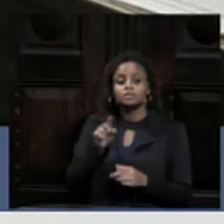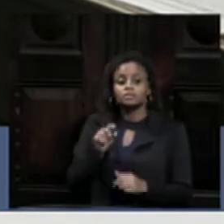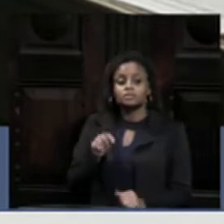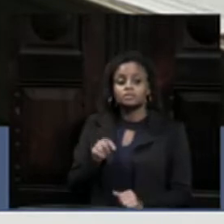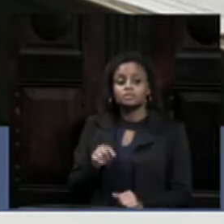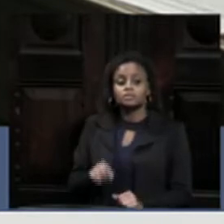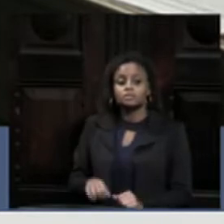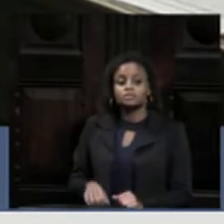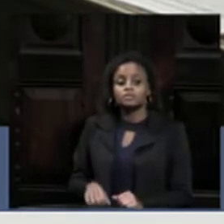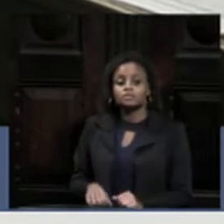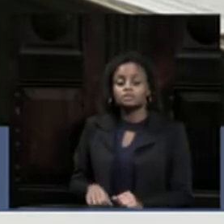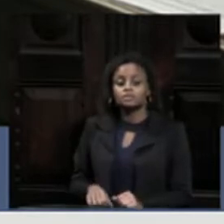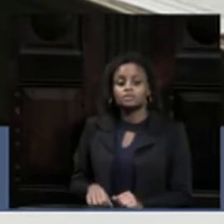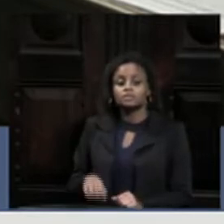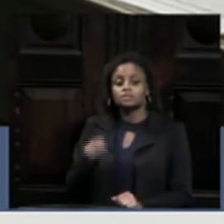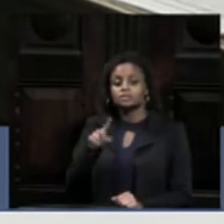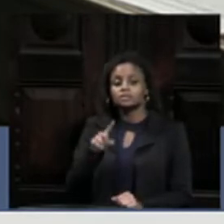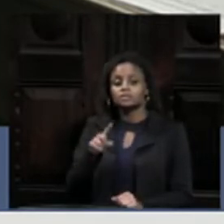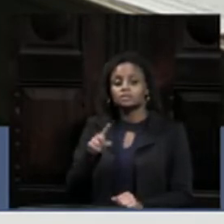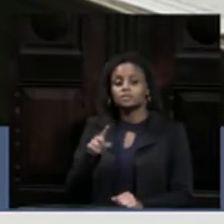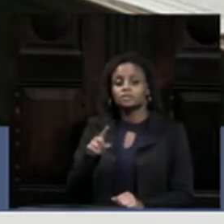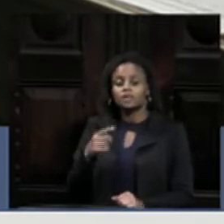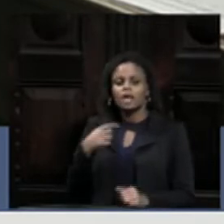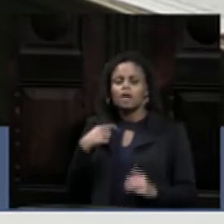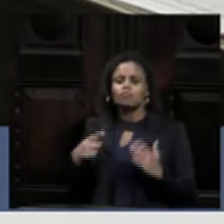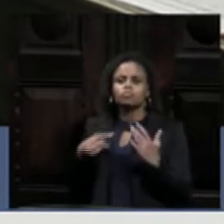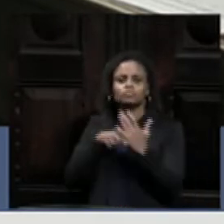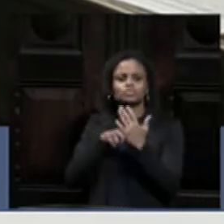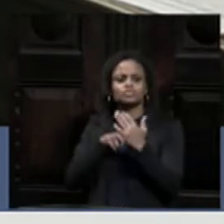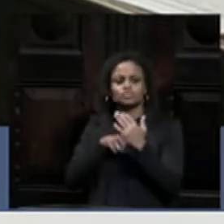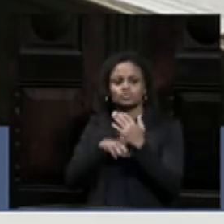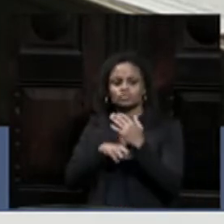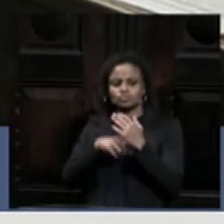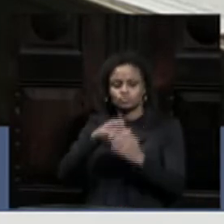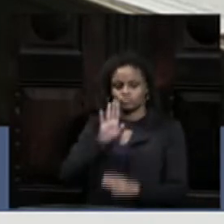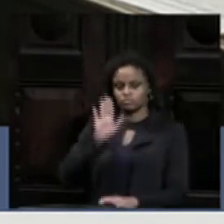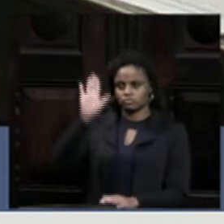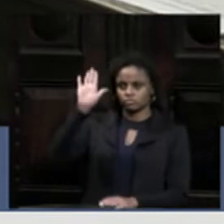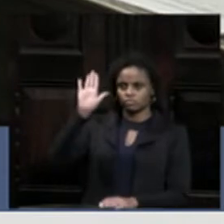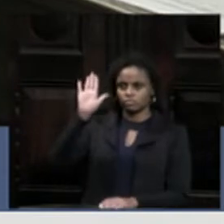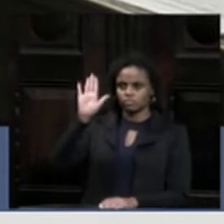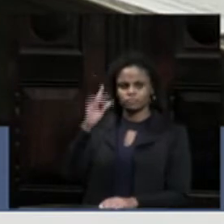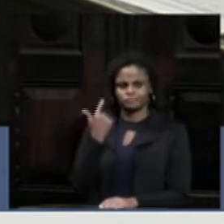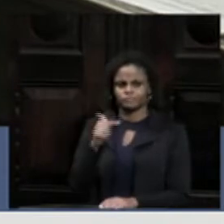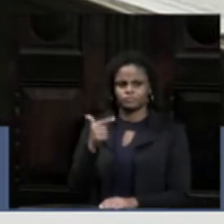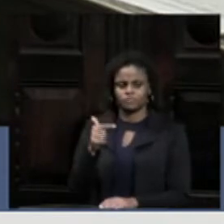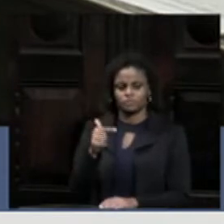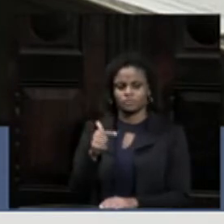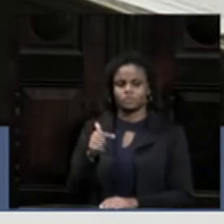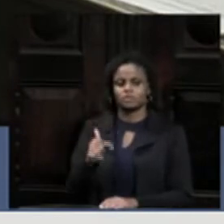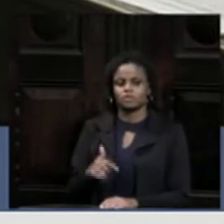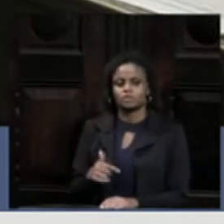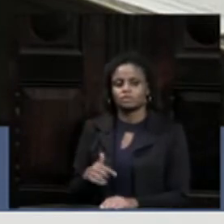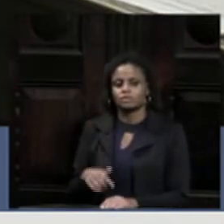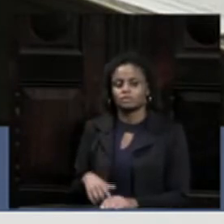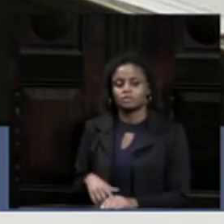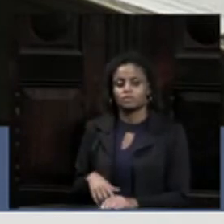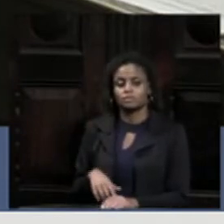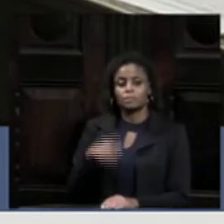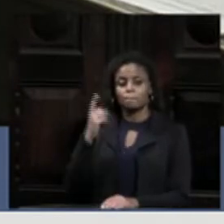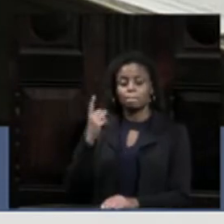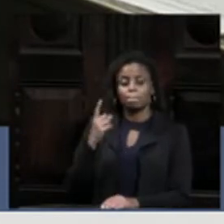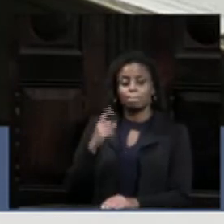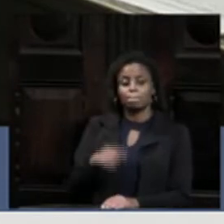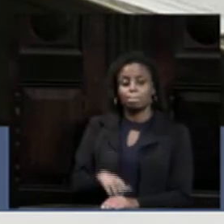houve qualquer intenção eleitoral no projeto. Durante o recesso, tanto o deputado André já colocou aqui,